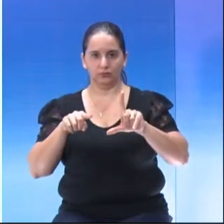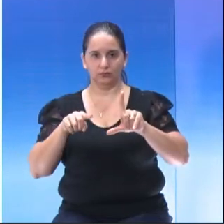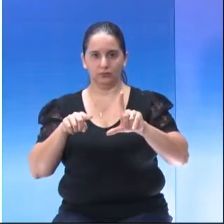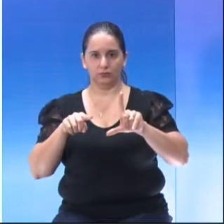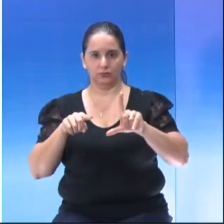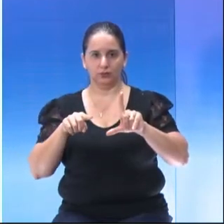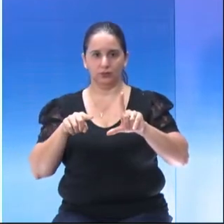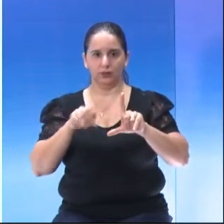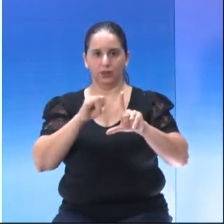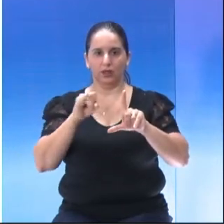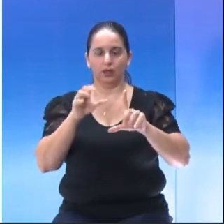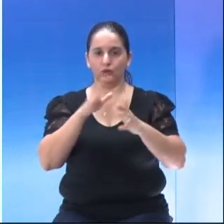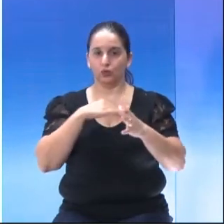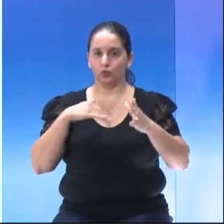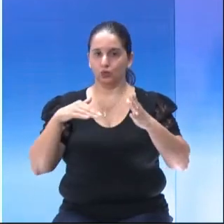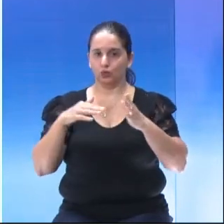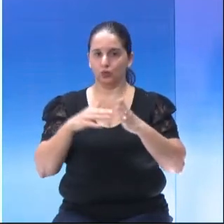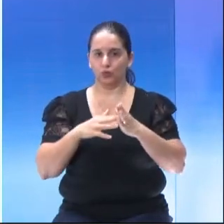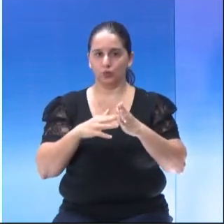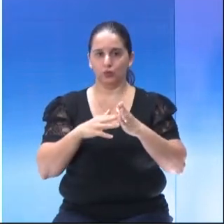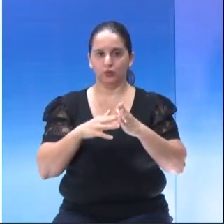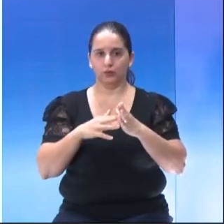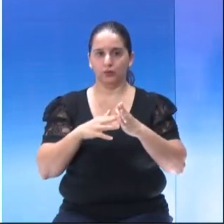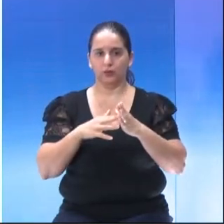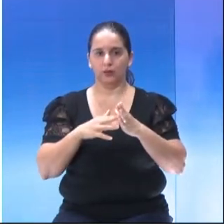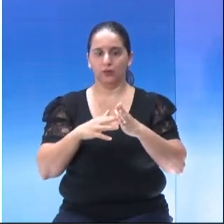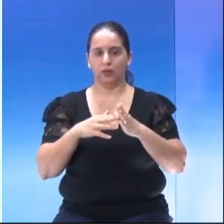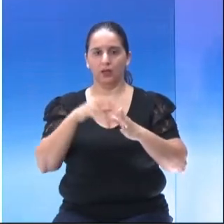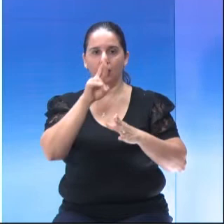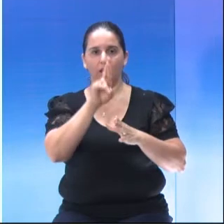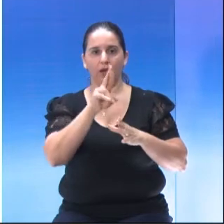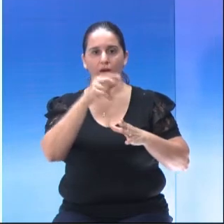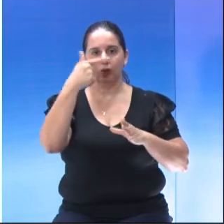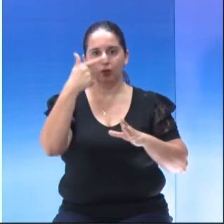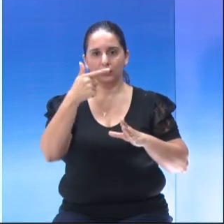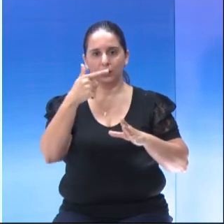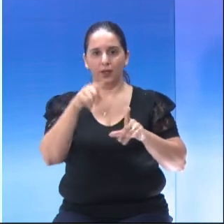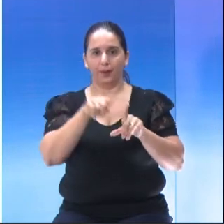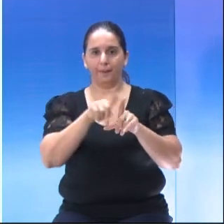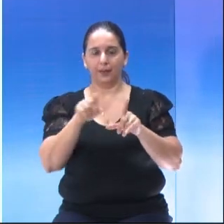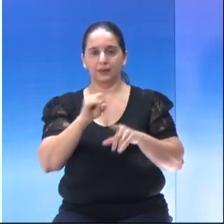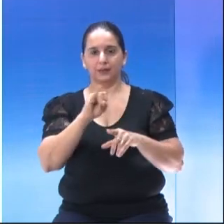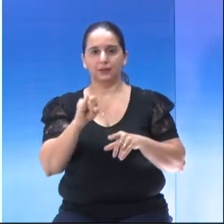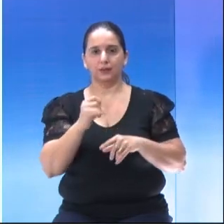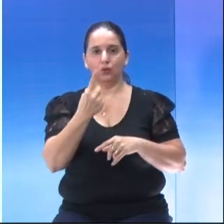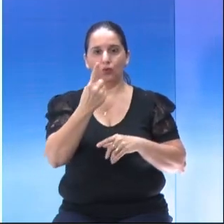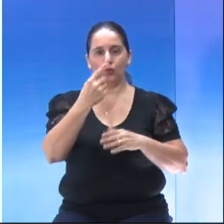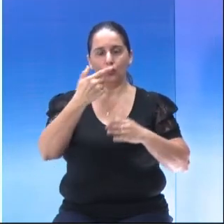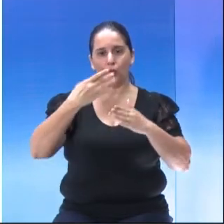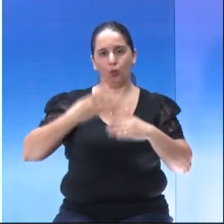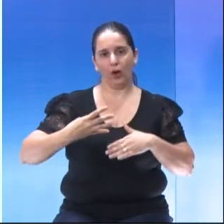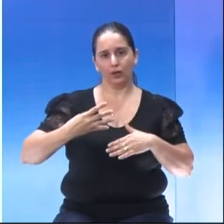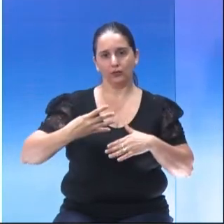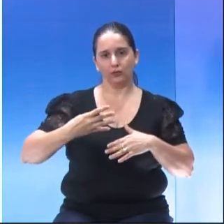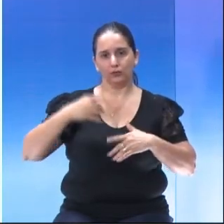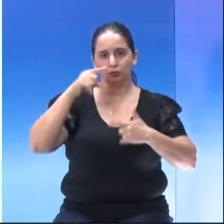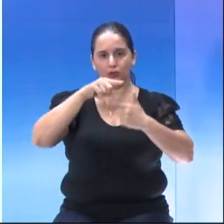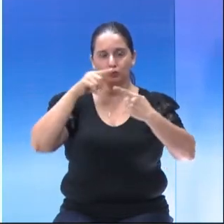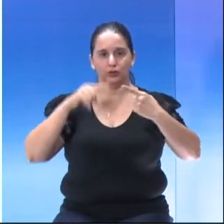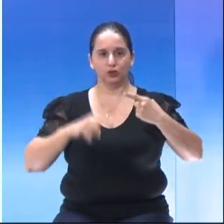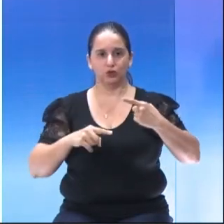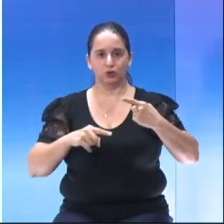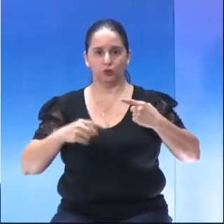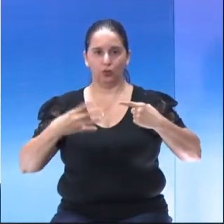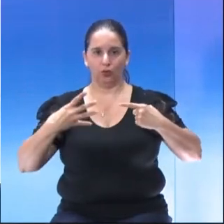circunferência toda é πr ao quadrado, mas nós só queremos 1/4 dessa área. Se eu quero 1/4 dessa área, nós